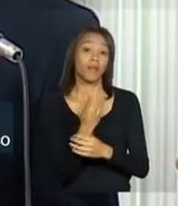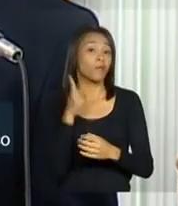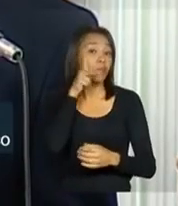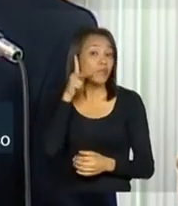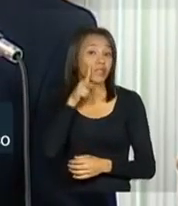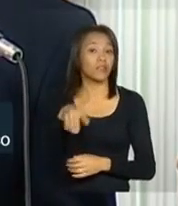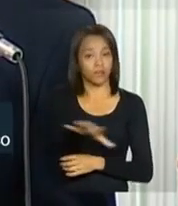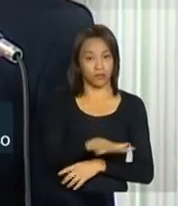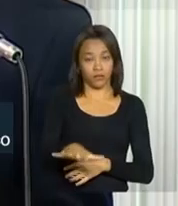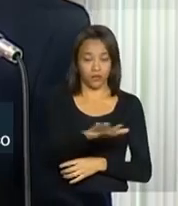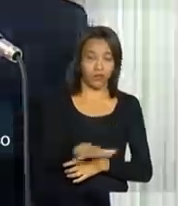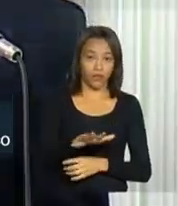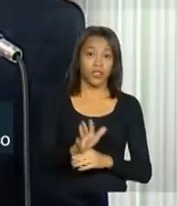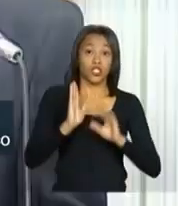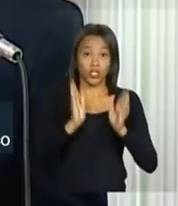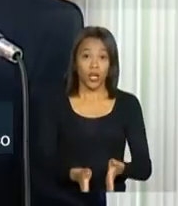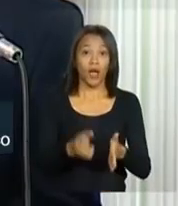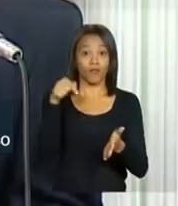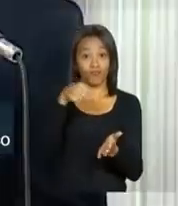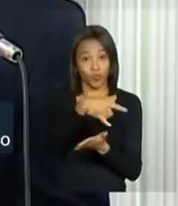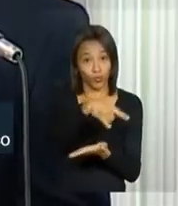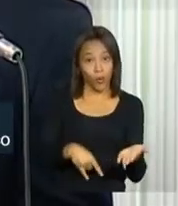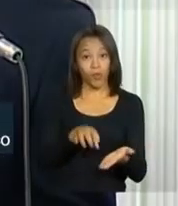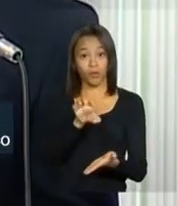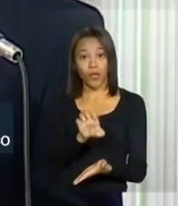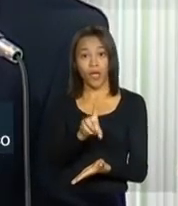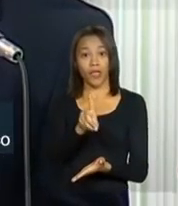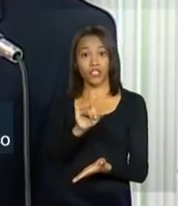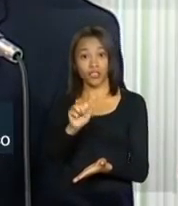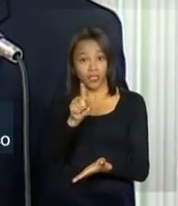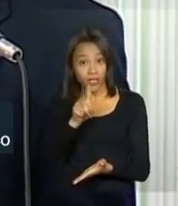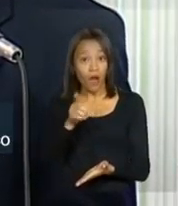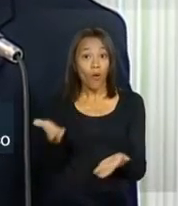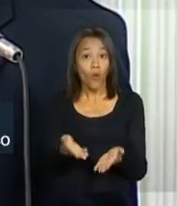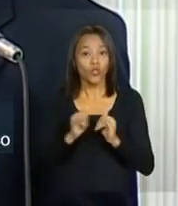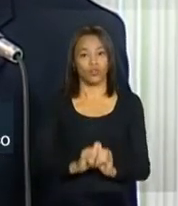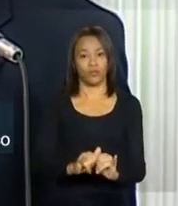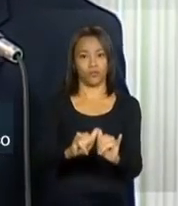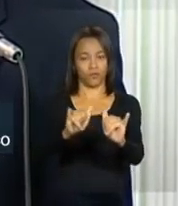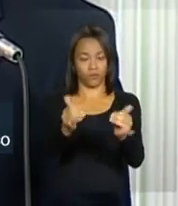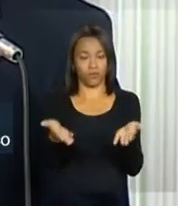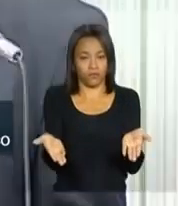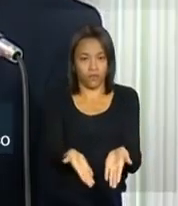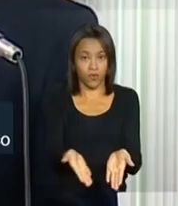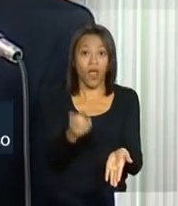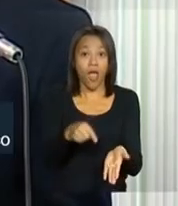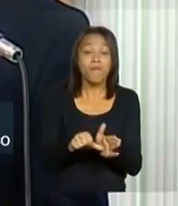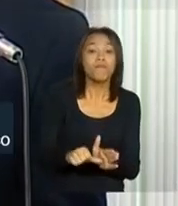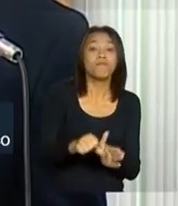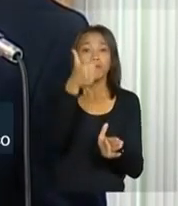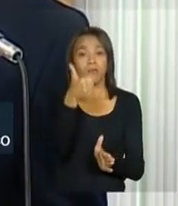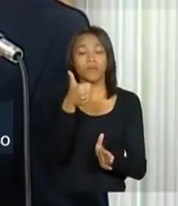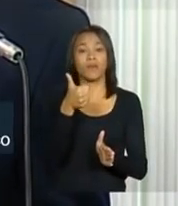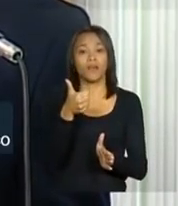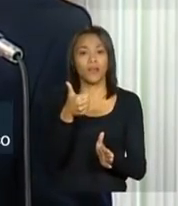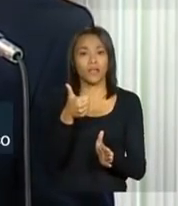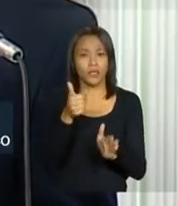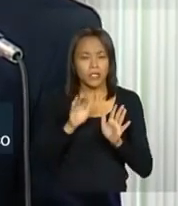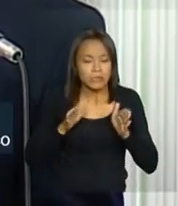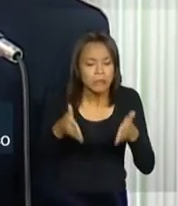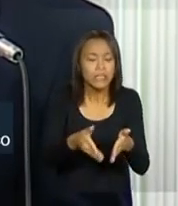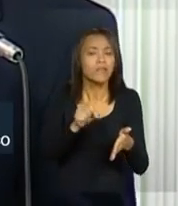área. Já o edital, que hoje estamos aqui lançando, foi a primeira linha